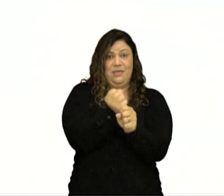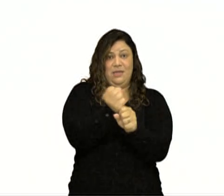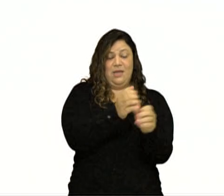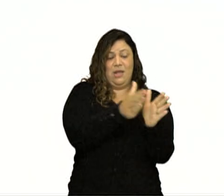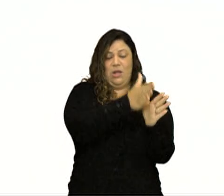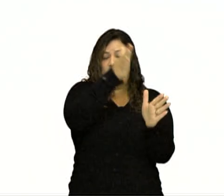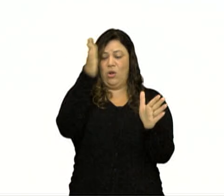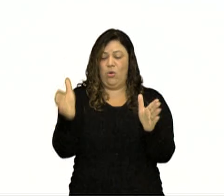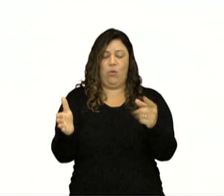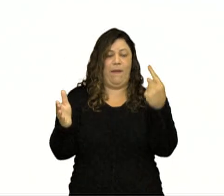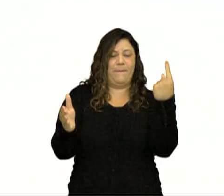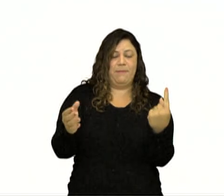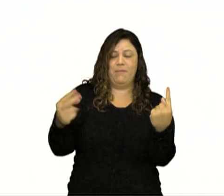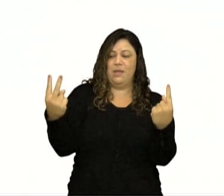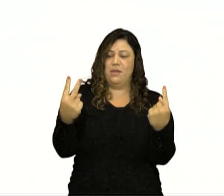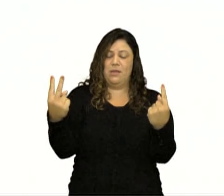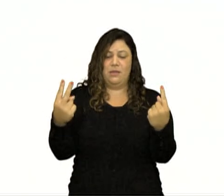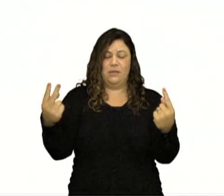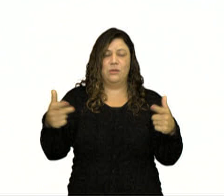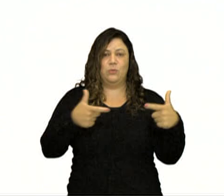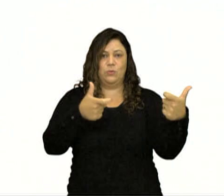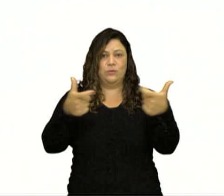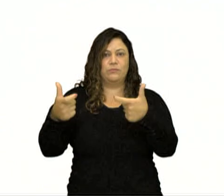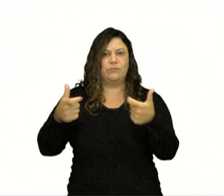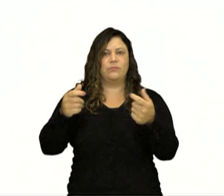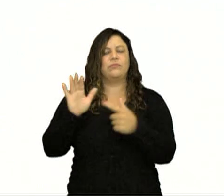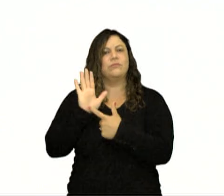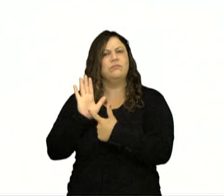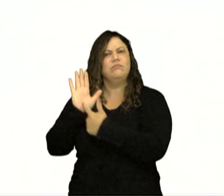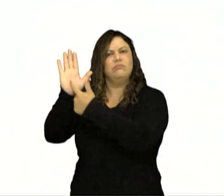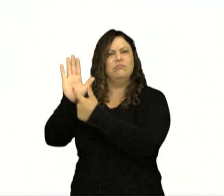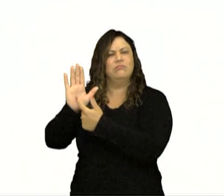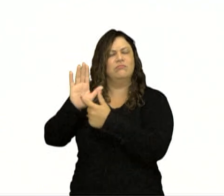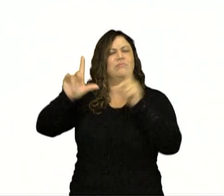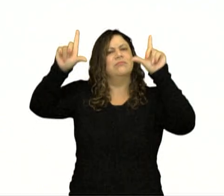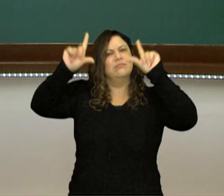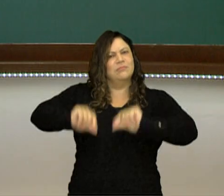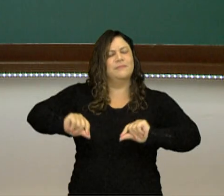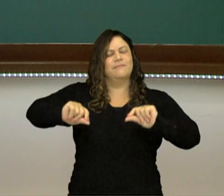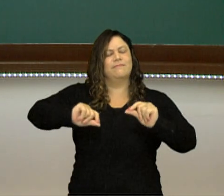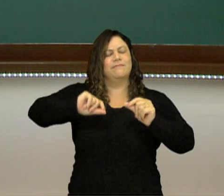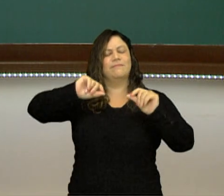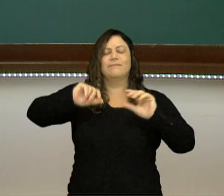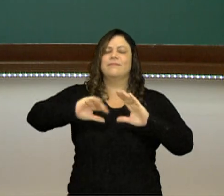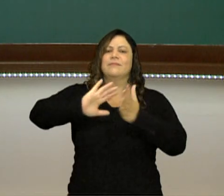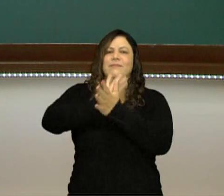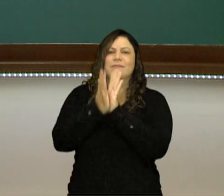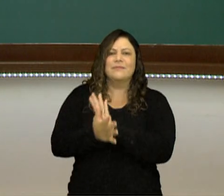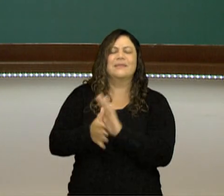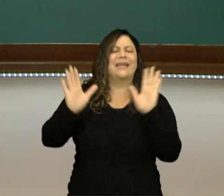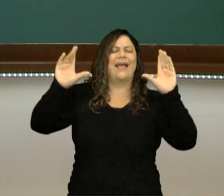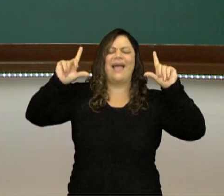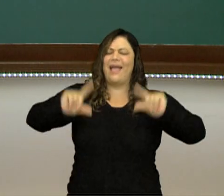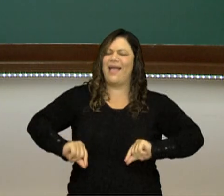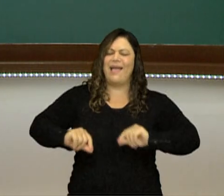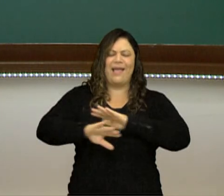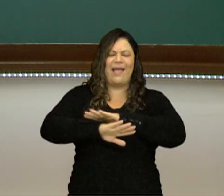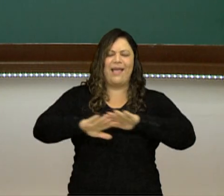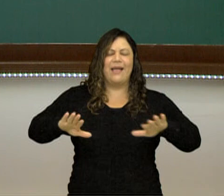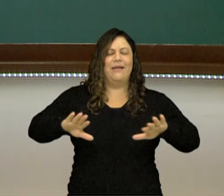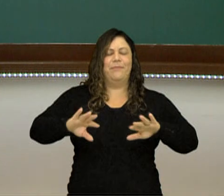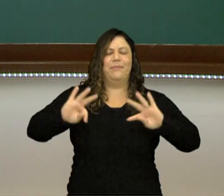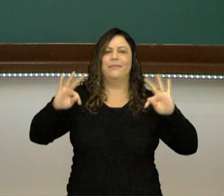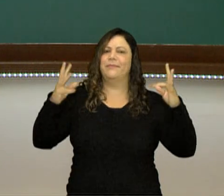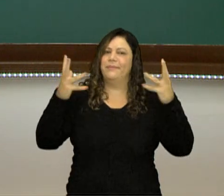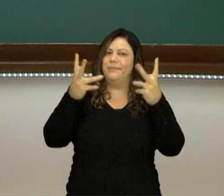era exibida na época como a guerra para acabar com todas as guerras. Essa era a esperança que muitas potências europeias tinham, que seria um